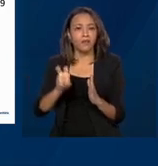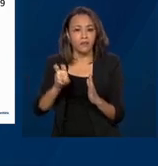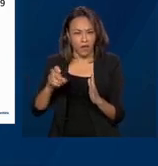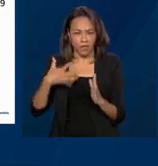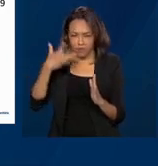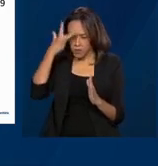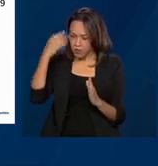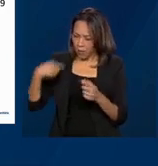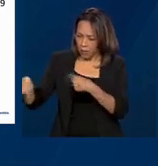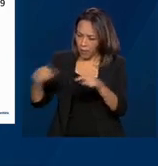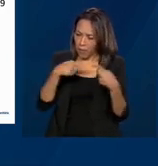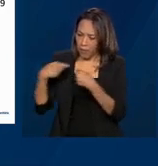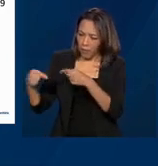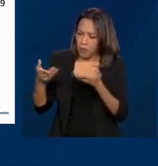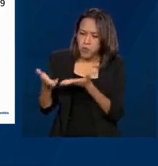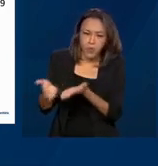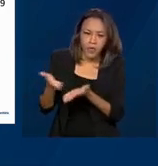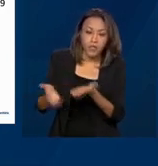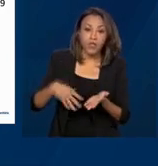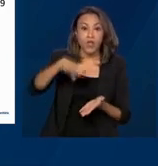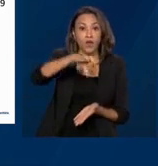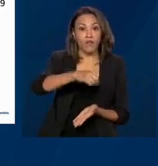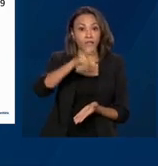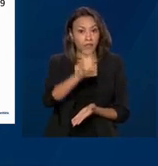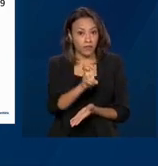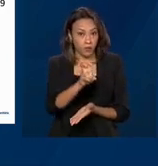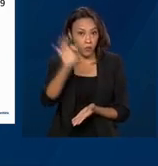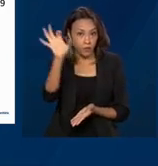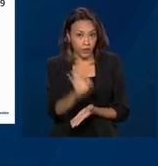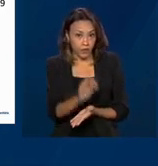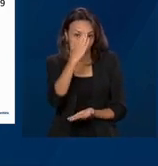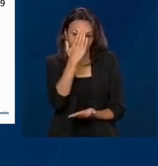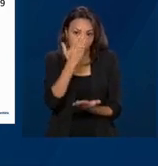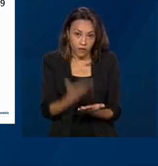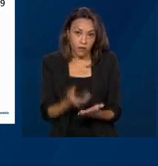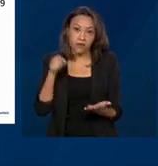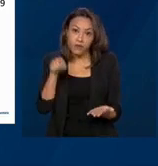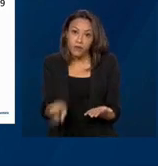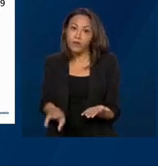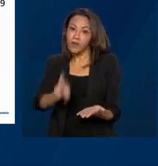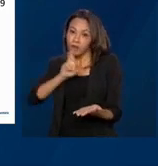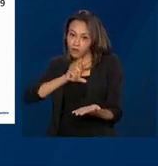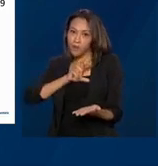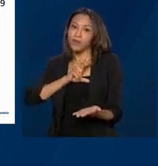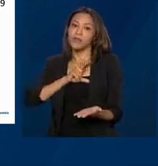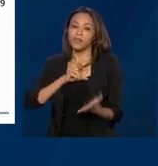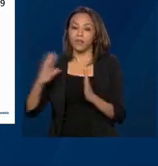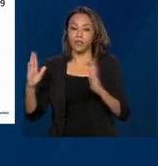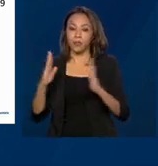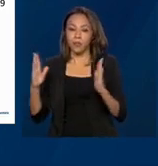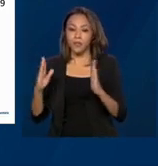discussão também. Nós temos 95% de confiança de que esse resultado está entre